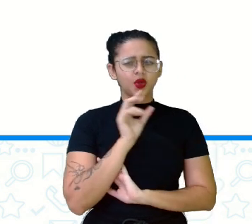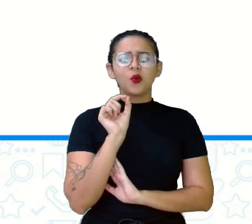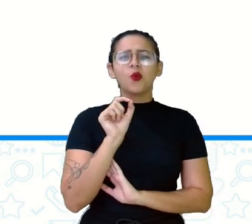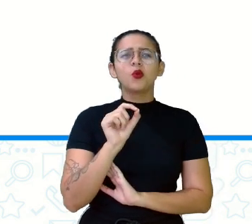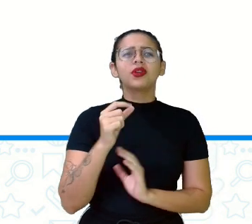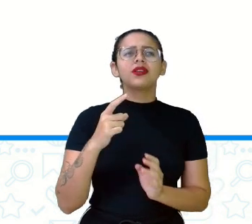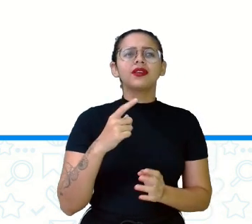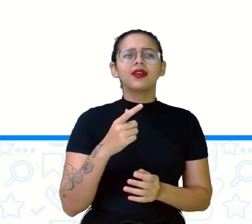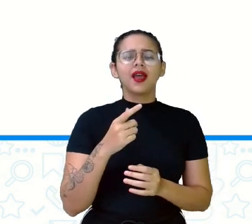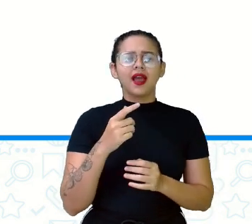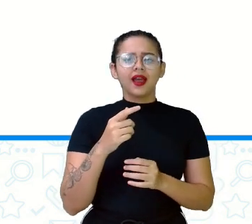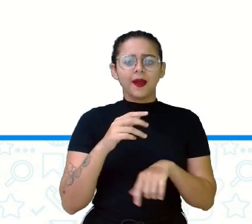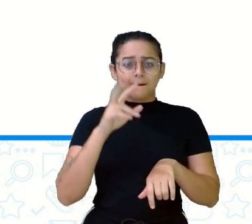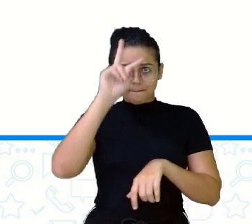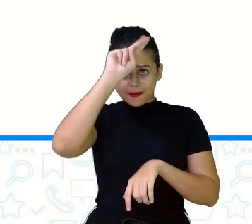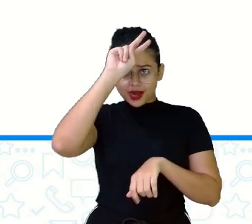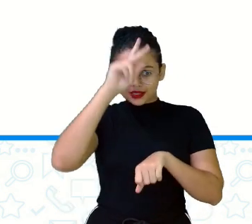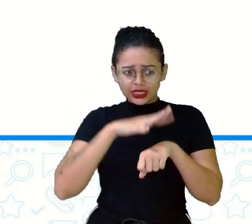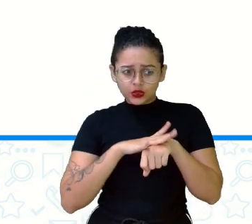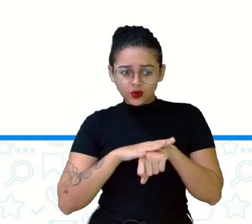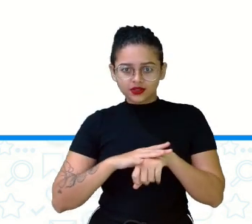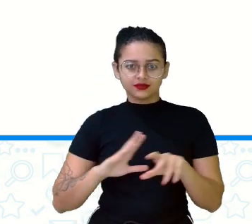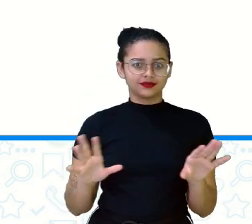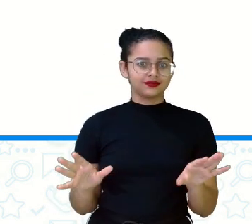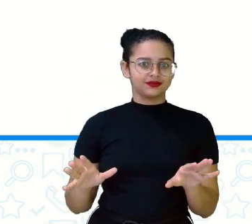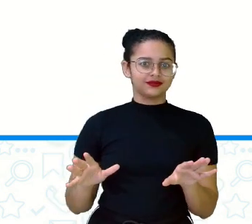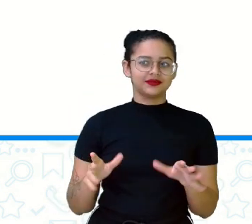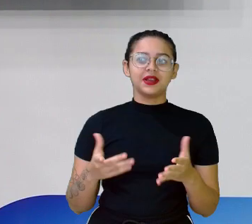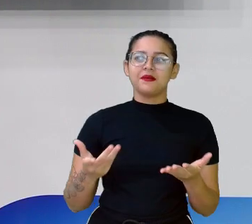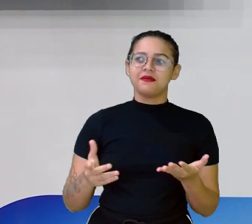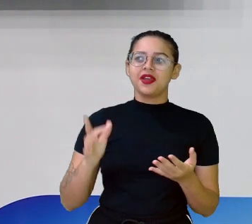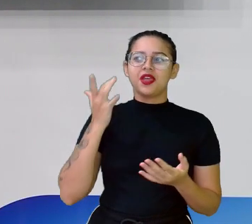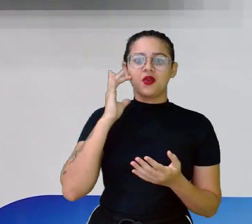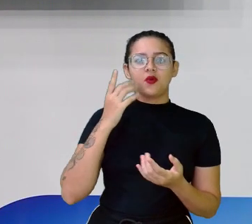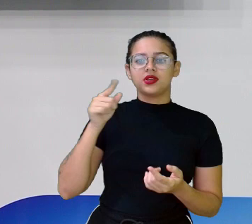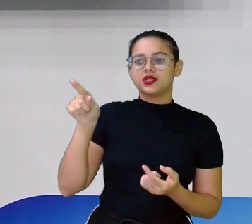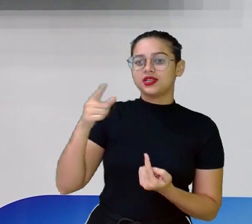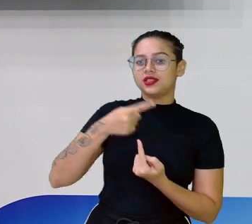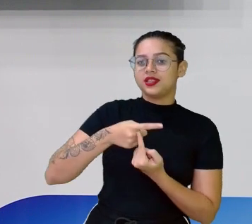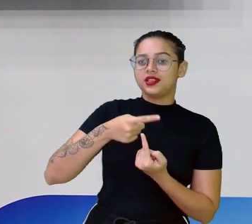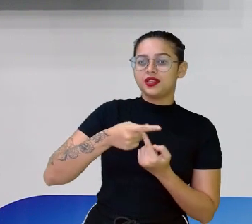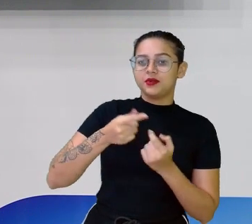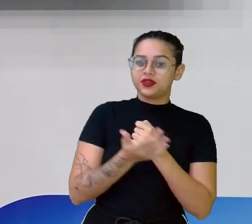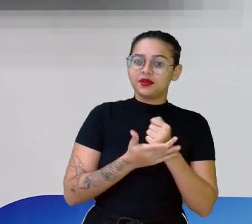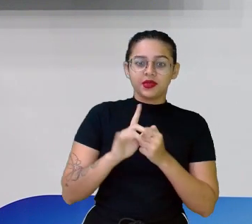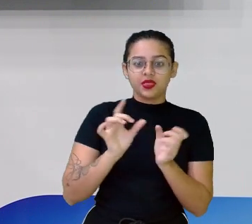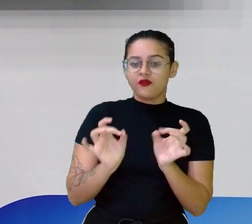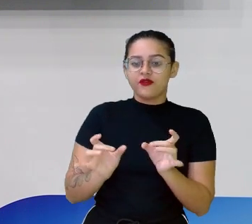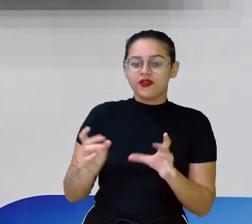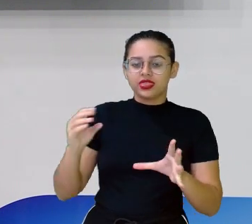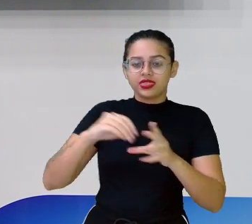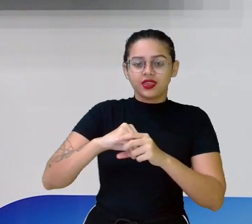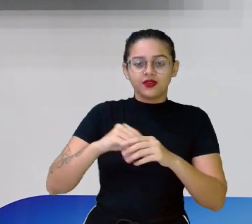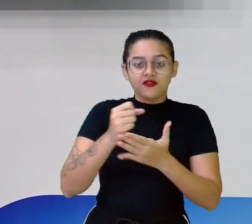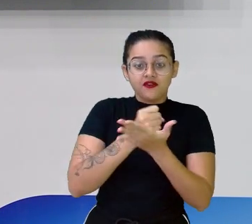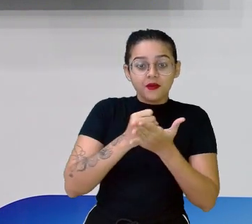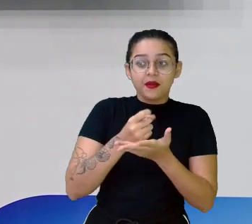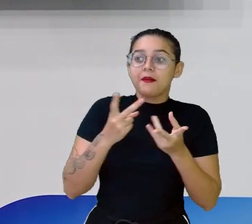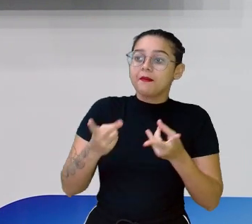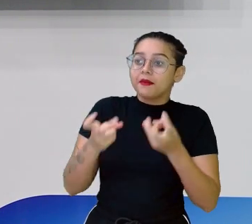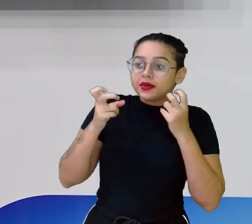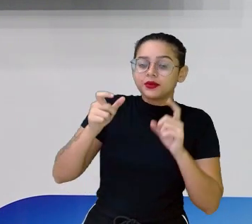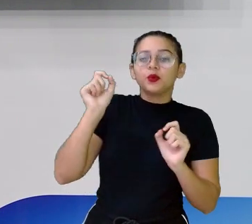A pessoa queria comprar um remédio para matar a barata, apesar que eu acho que esse tipo de remédio não se vende em farmácia. Mas observa, ó,